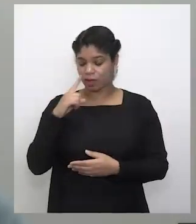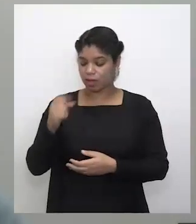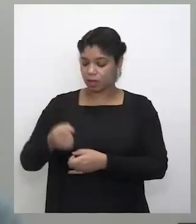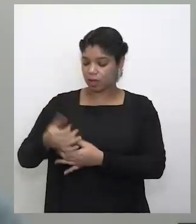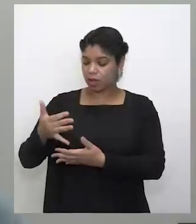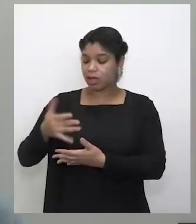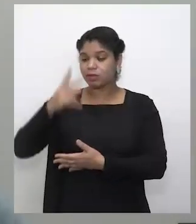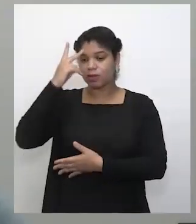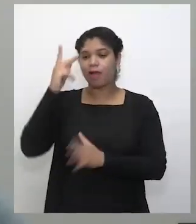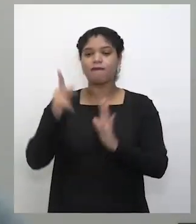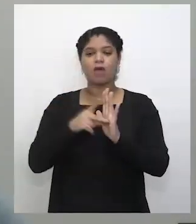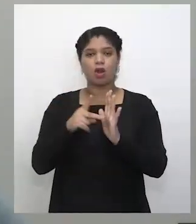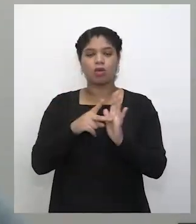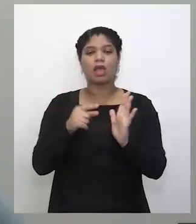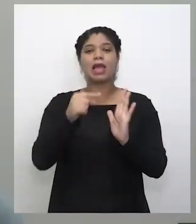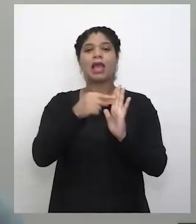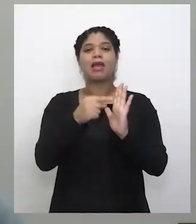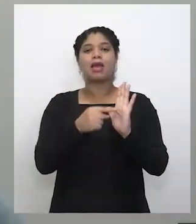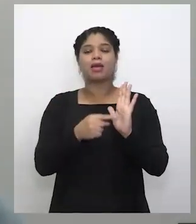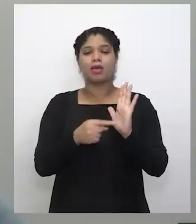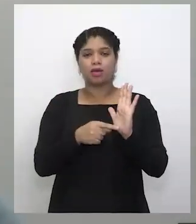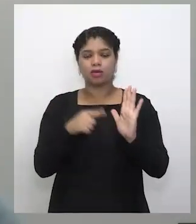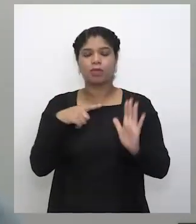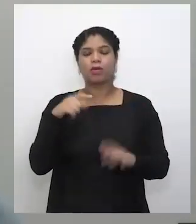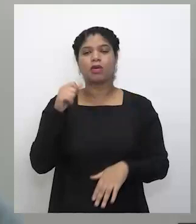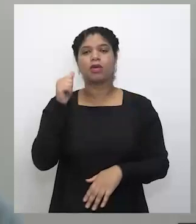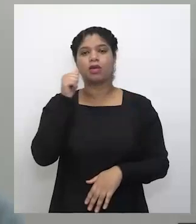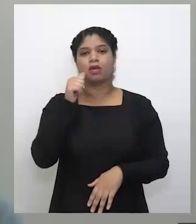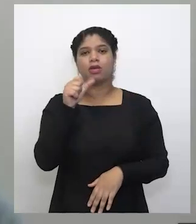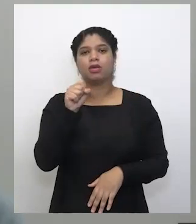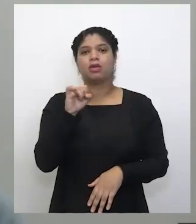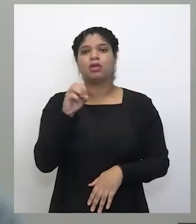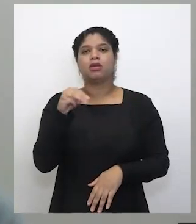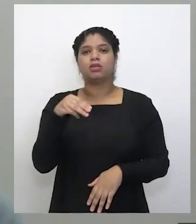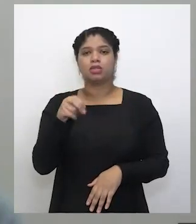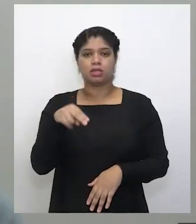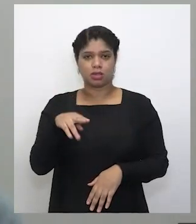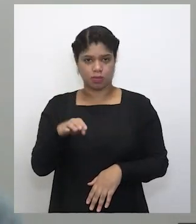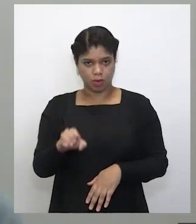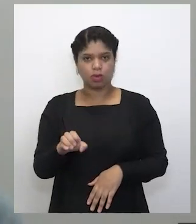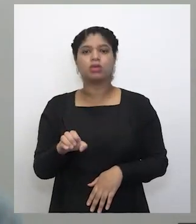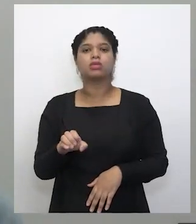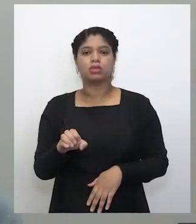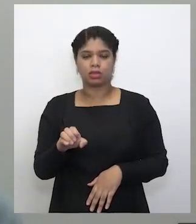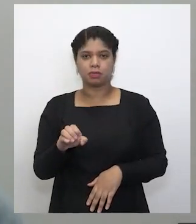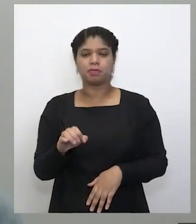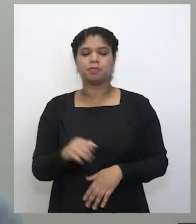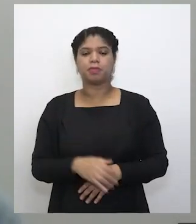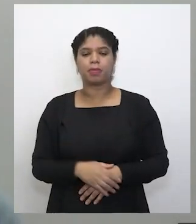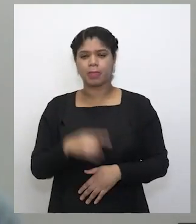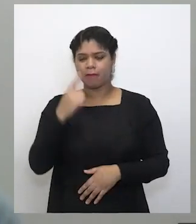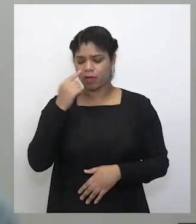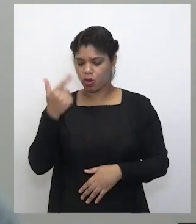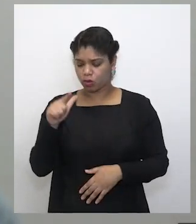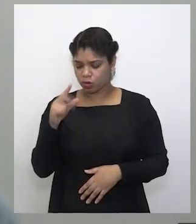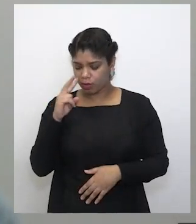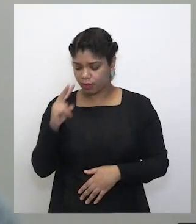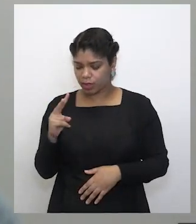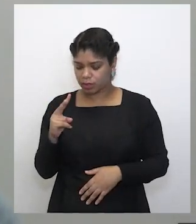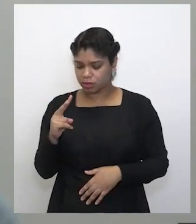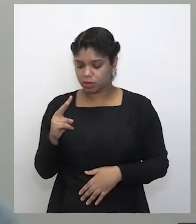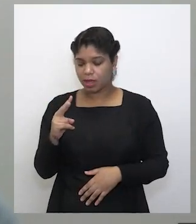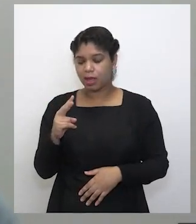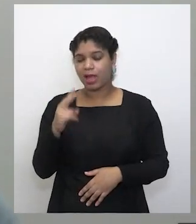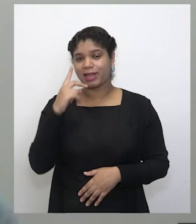comentando sobre os critérios, a professora Simone comenta. Deixa eu ver aqui, tinha uma que eu achei interessante, que